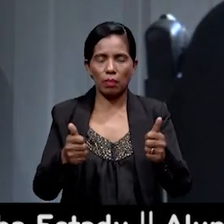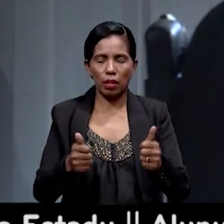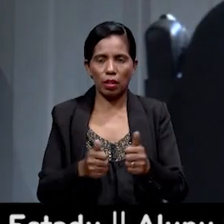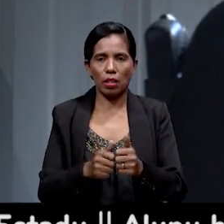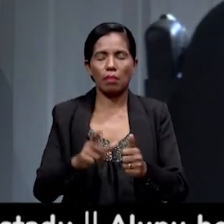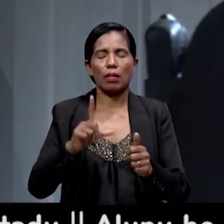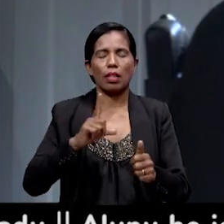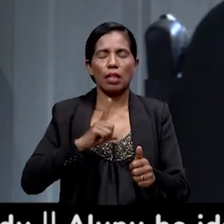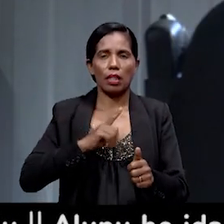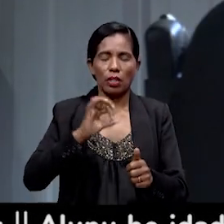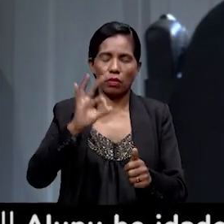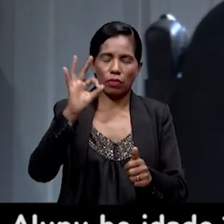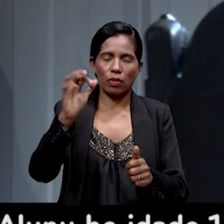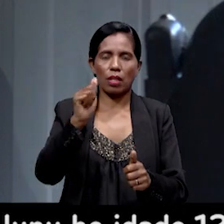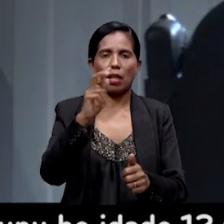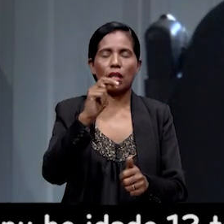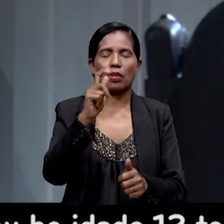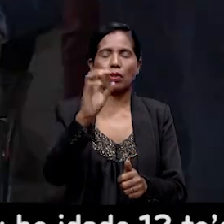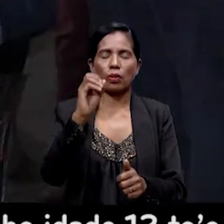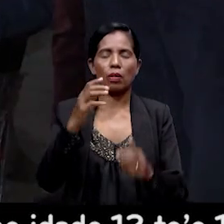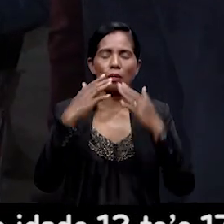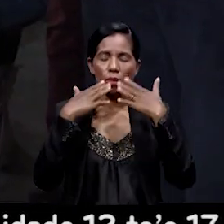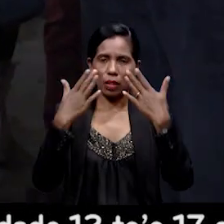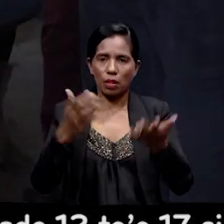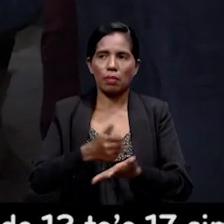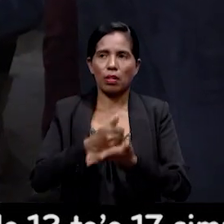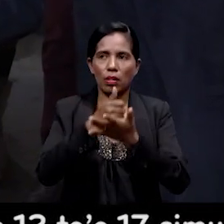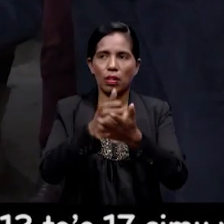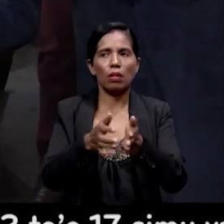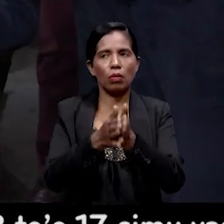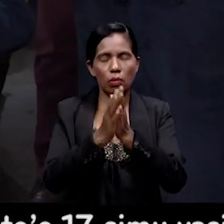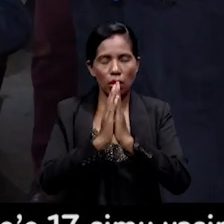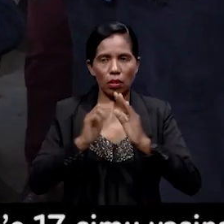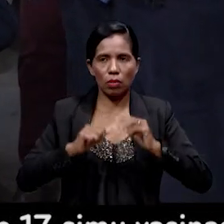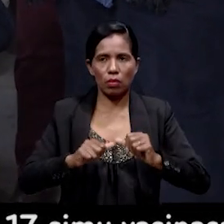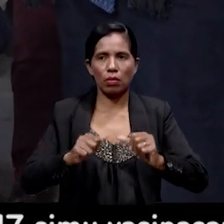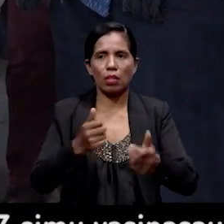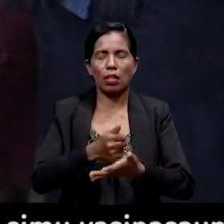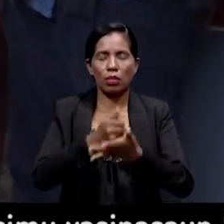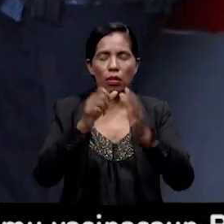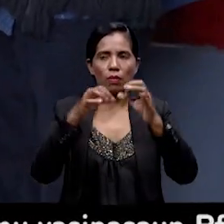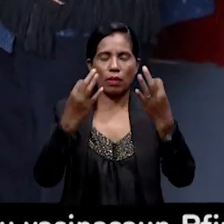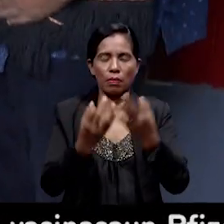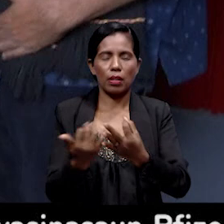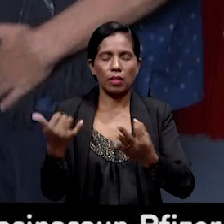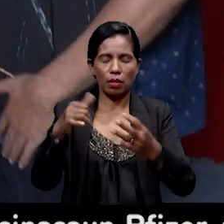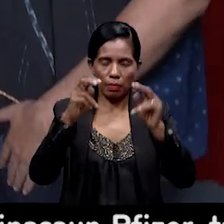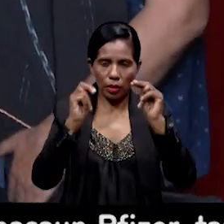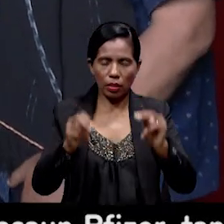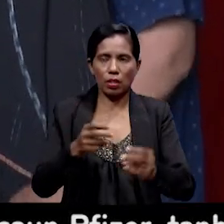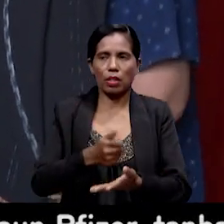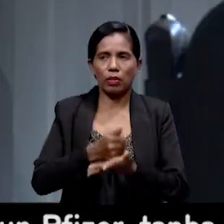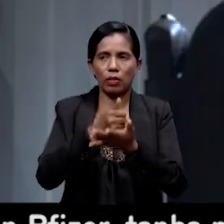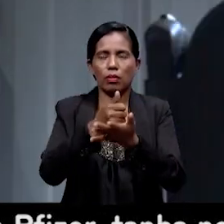Leteforro Antônio Manuel Soares agradece ba apoio hirakne no husu atu continua apoio ba família sira ne precisa tulon.